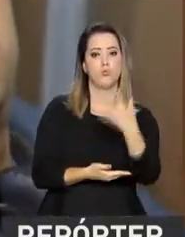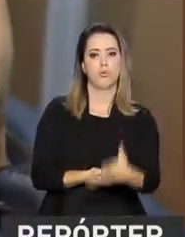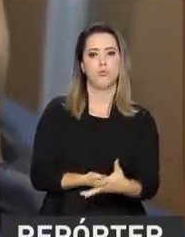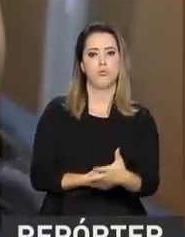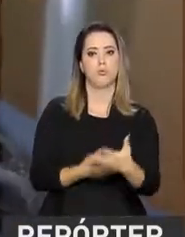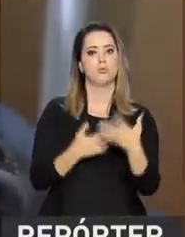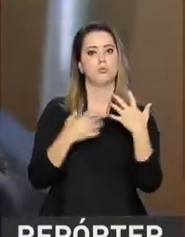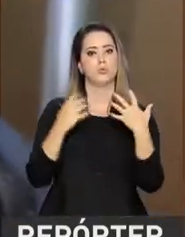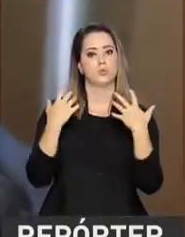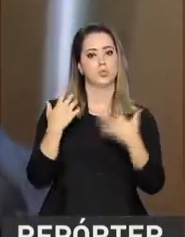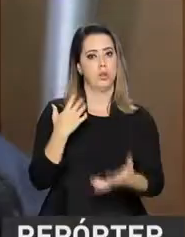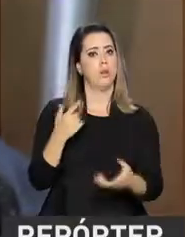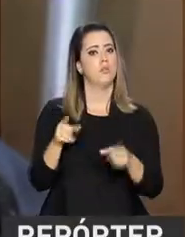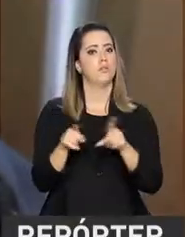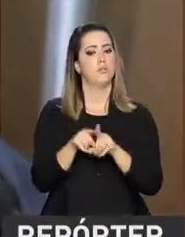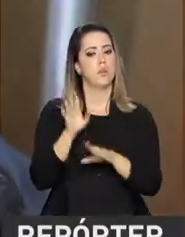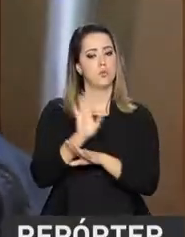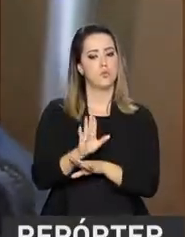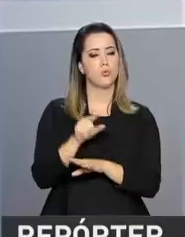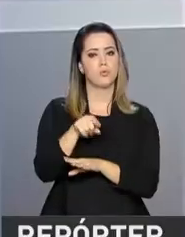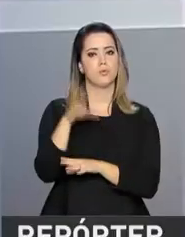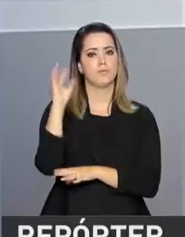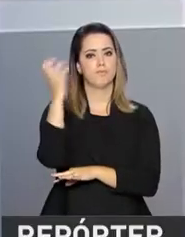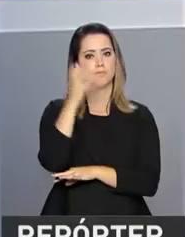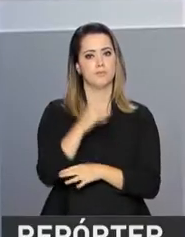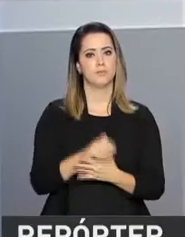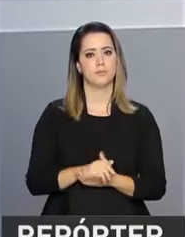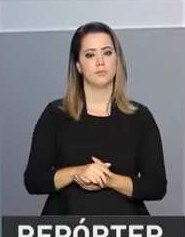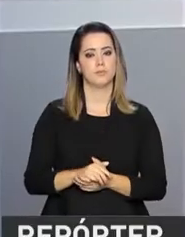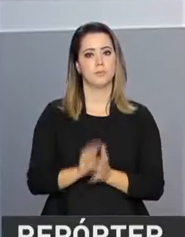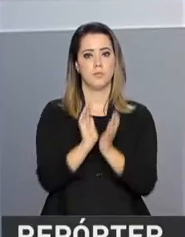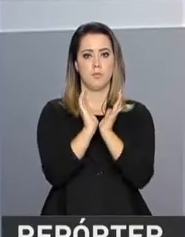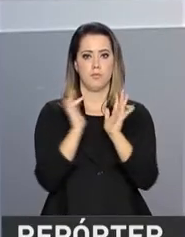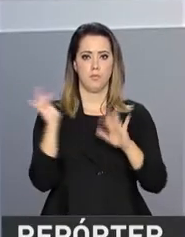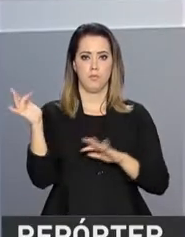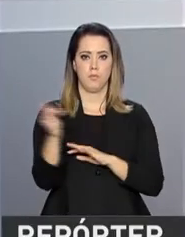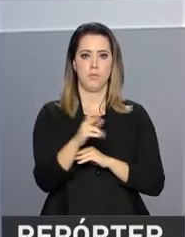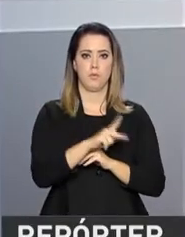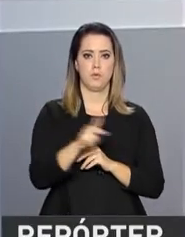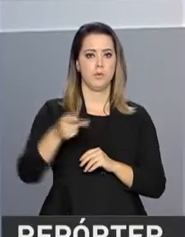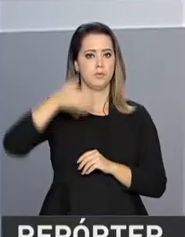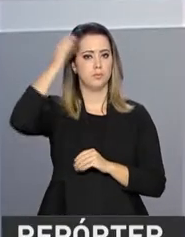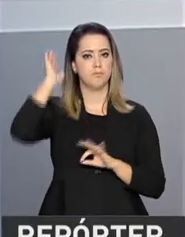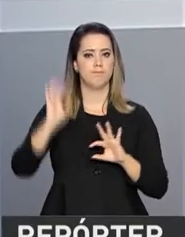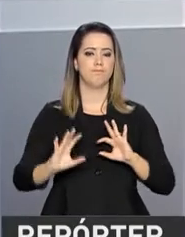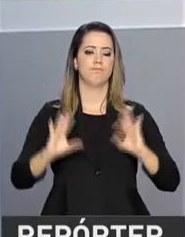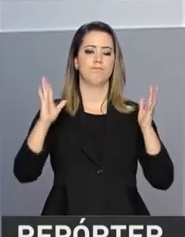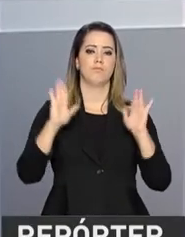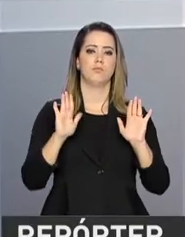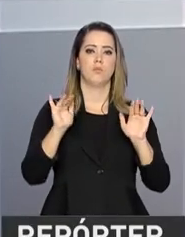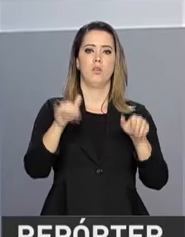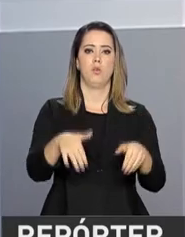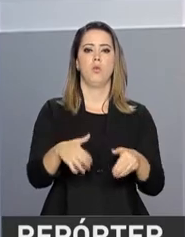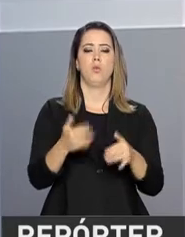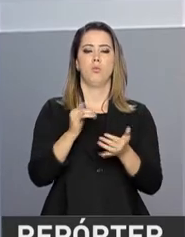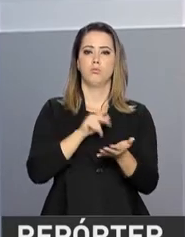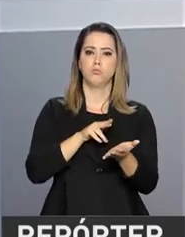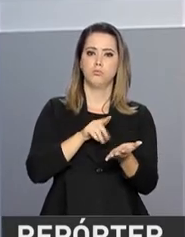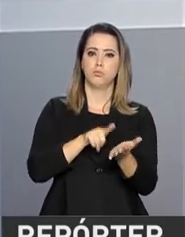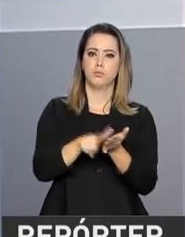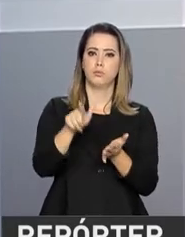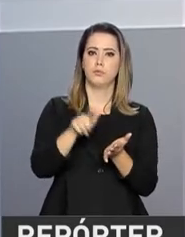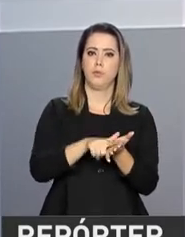a ao meio ambiente pelas redes sociais o presidente michel temer comemorou o fim da edição impressa